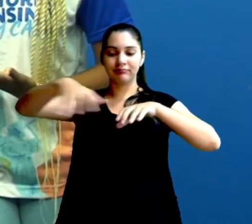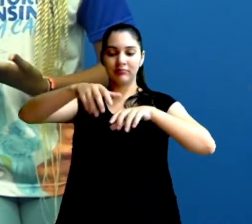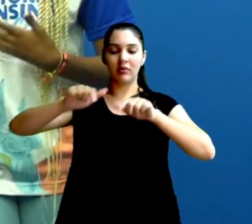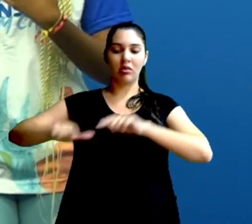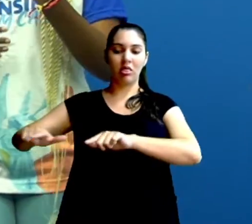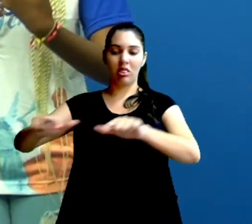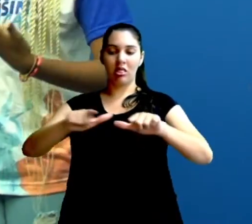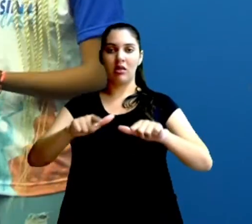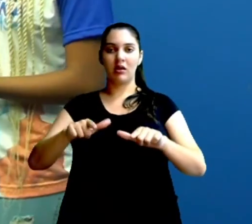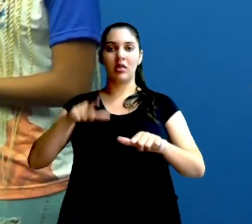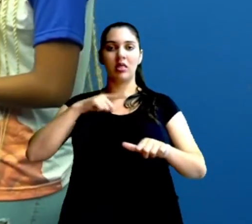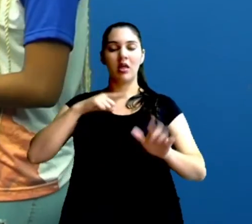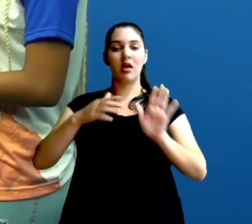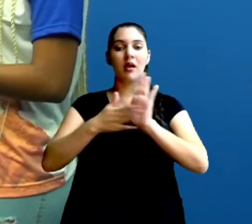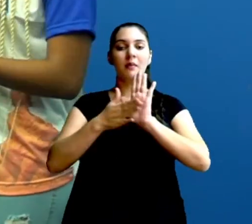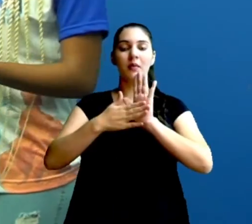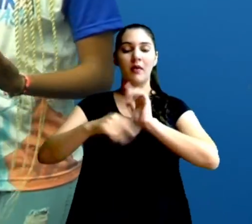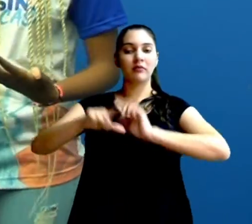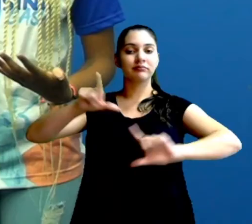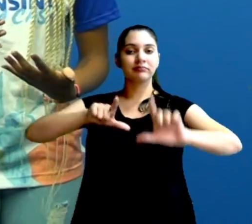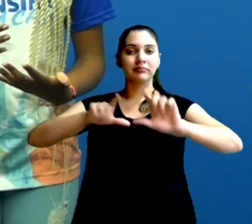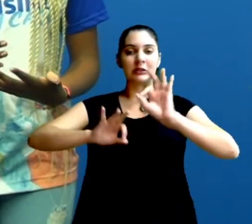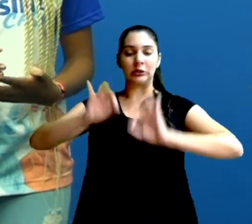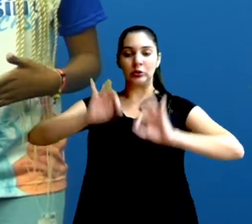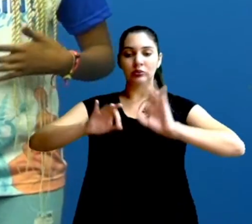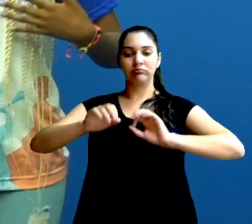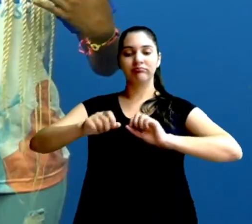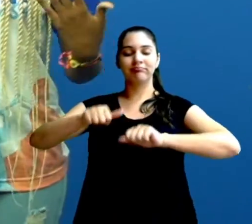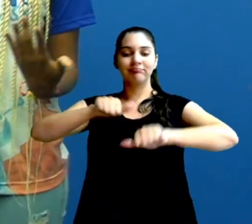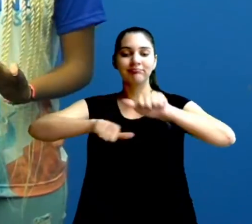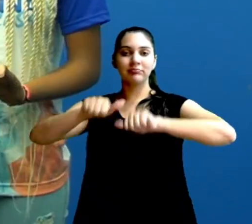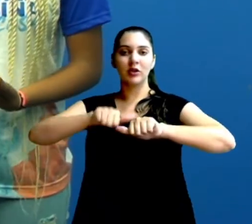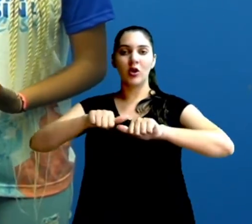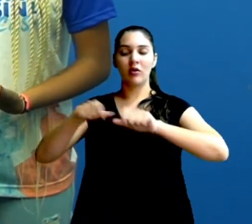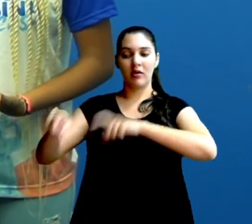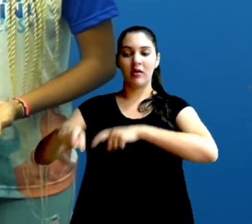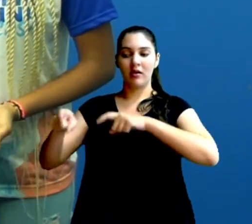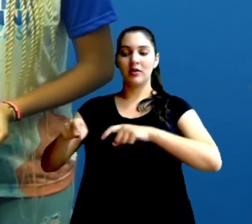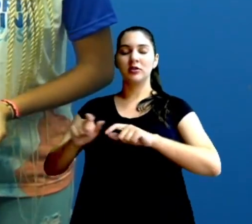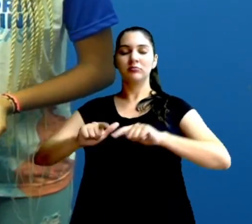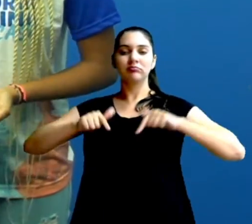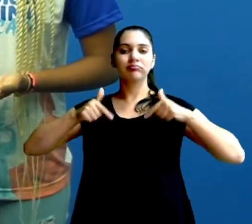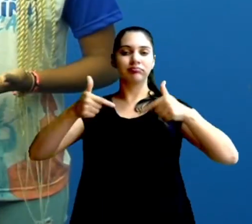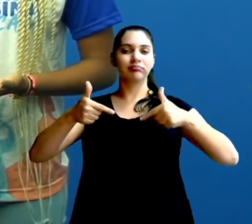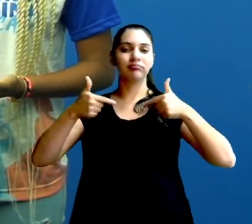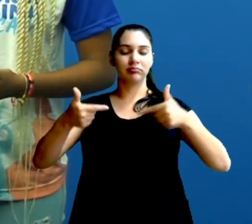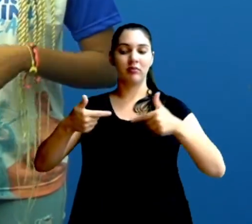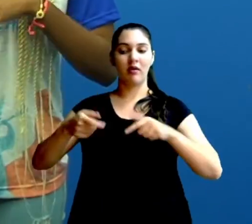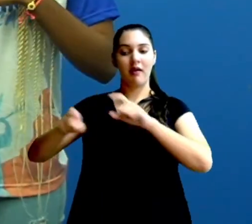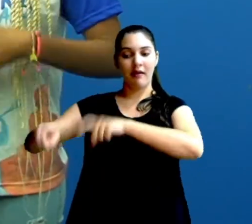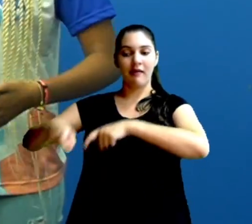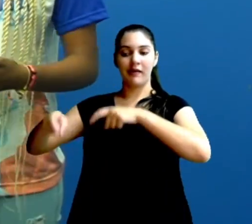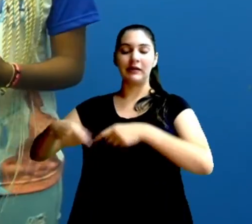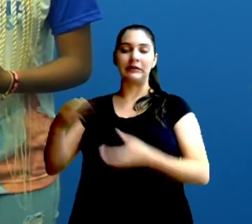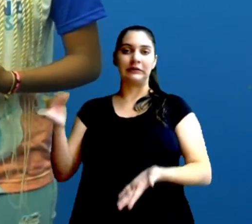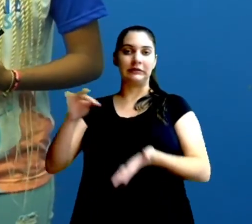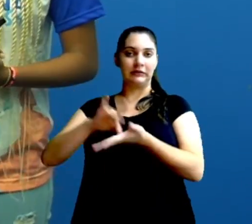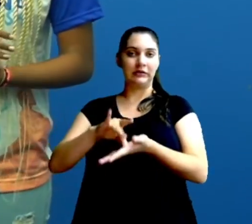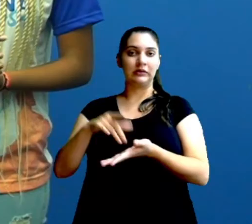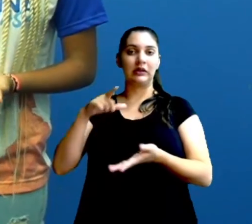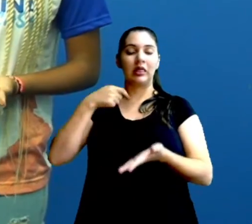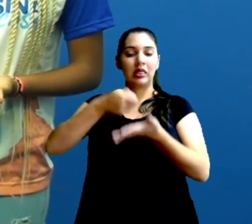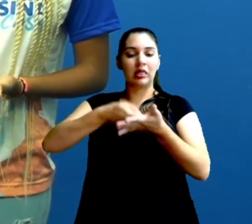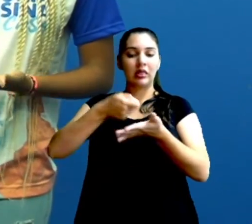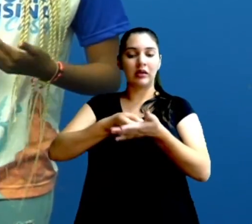E daí surge com essa proposta dessa reforma agrária, uma revolução agrária de fato, que